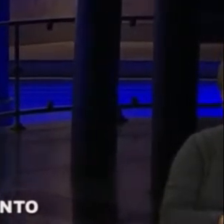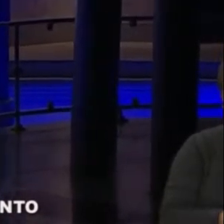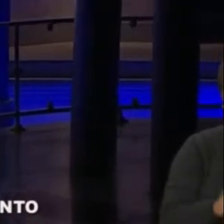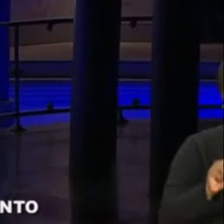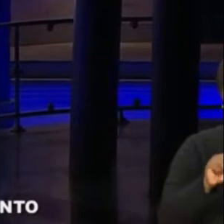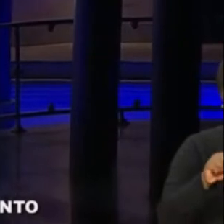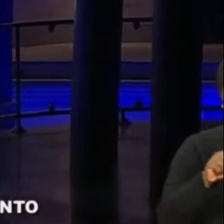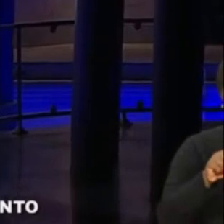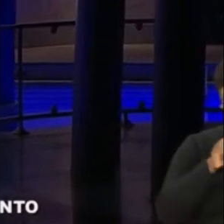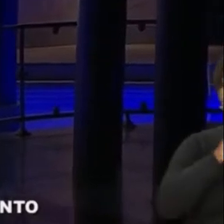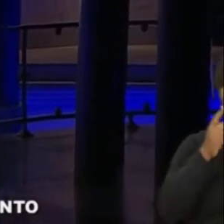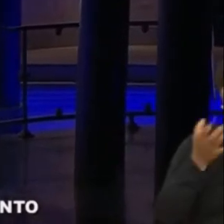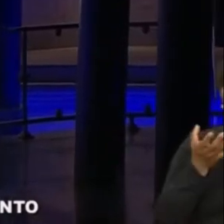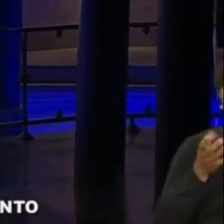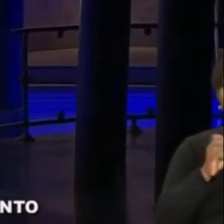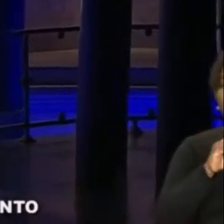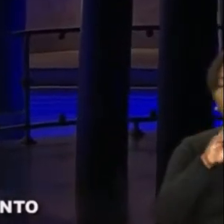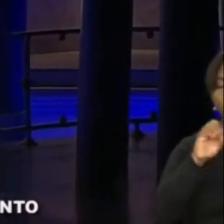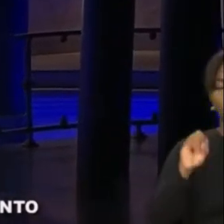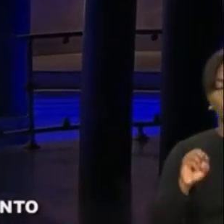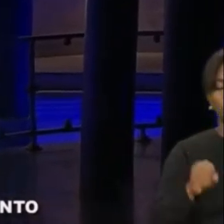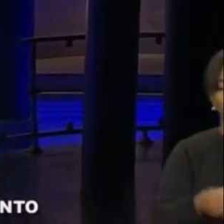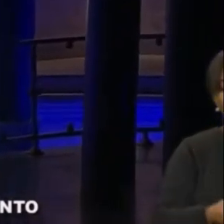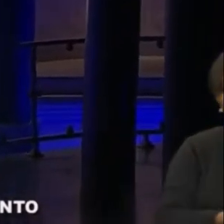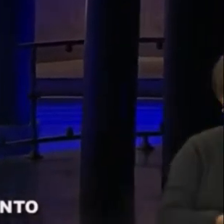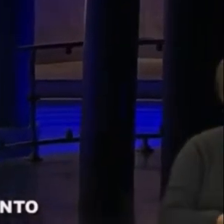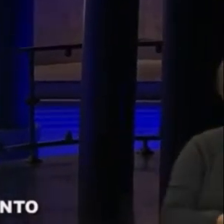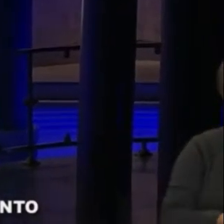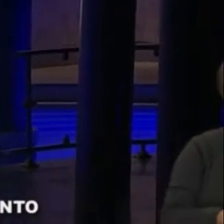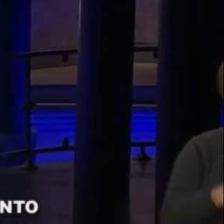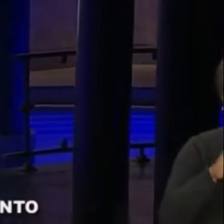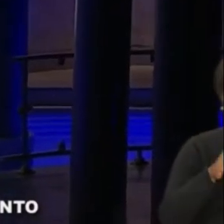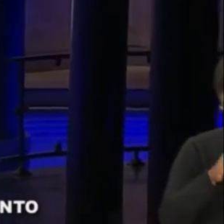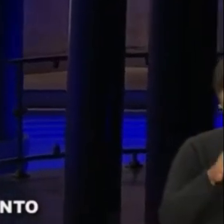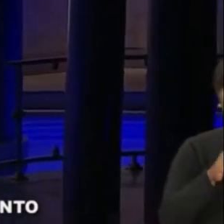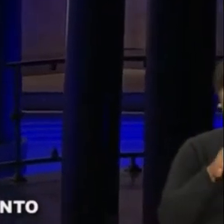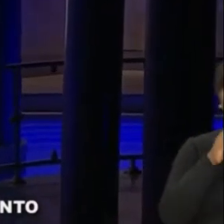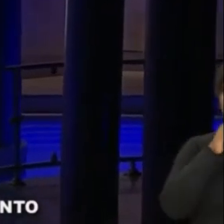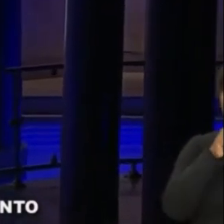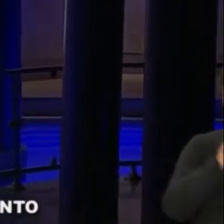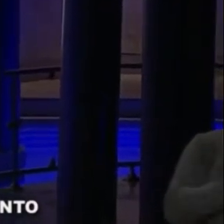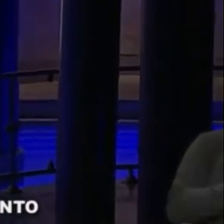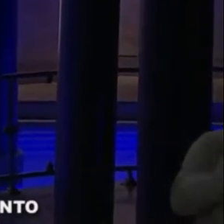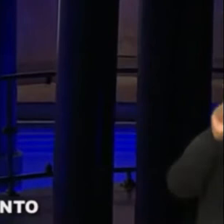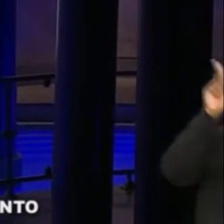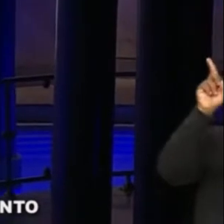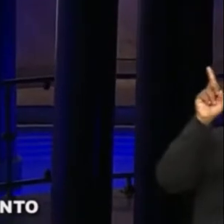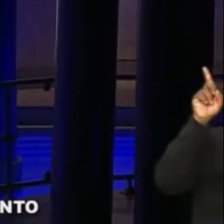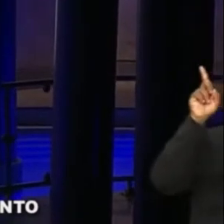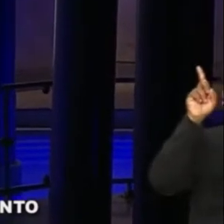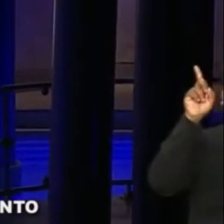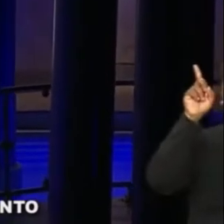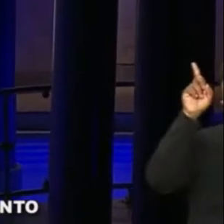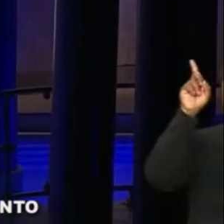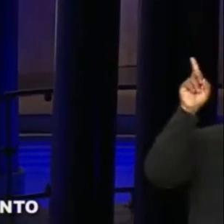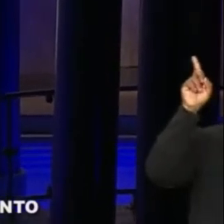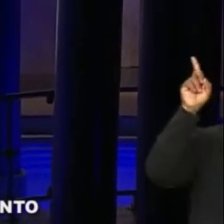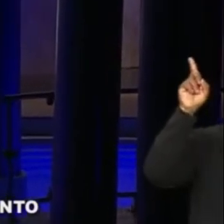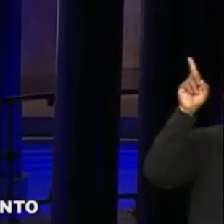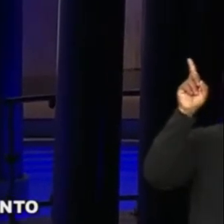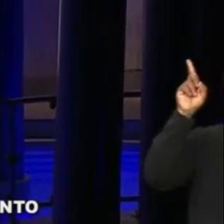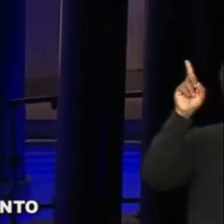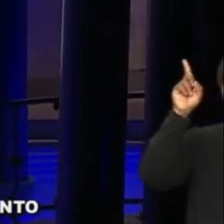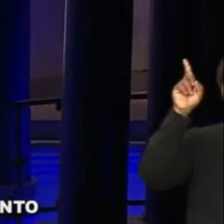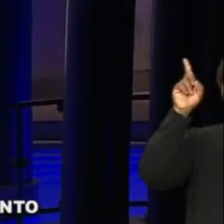Isso, é isso que Ele queria. Que você perguntasse para Ele: o que é que o Senhor quer? Fala o que o